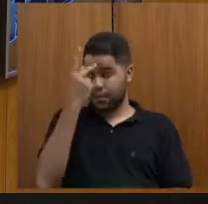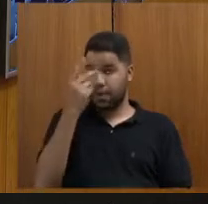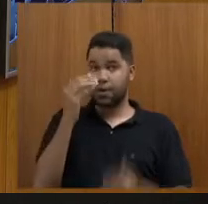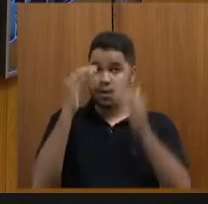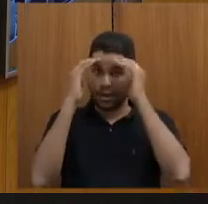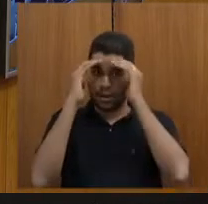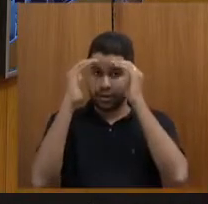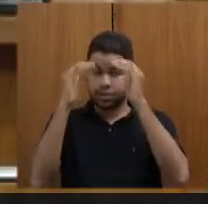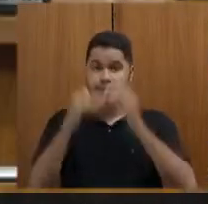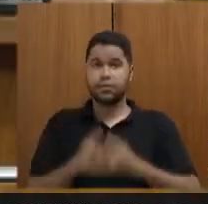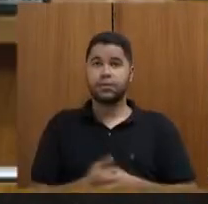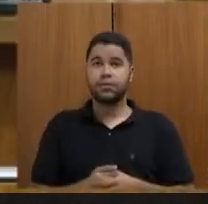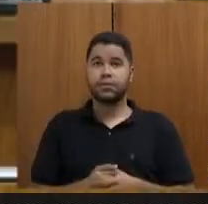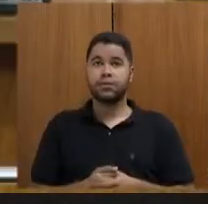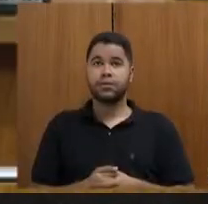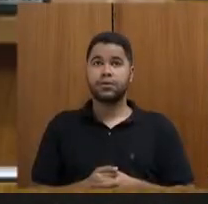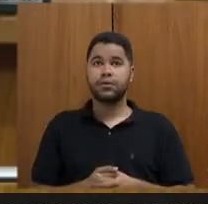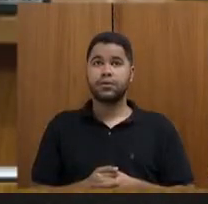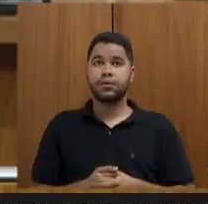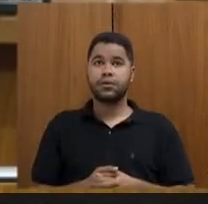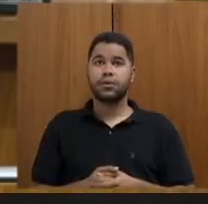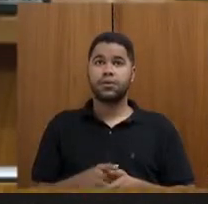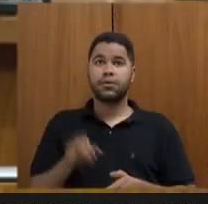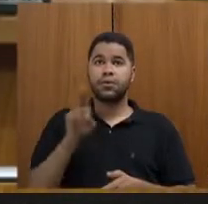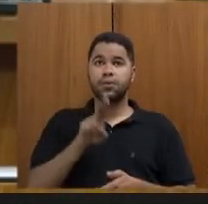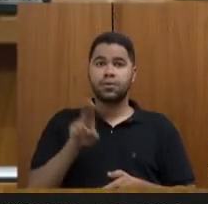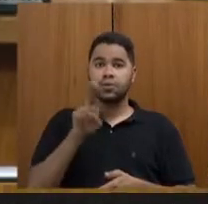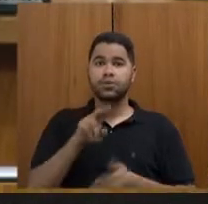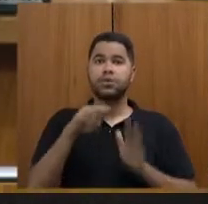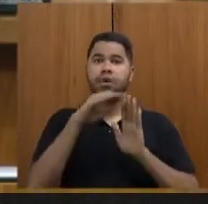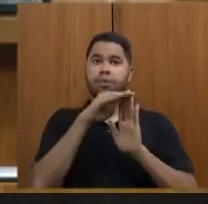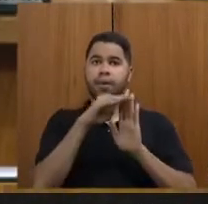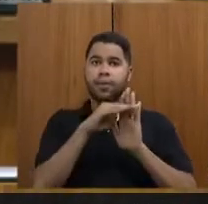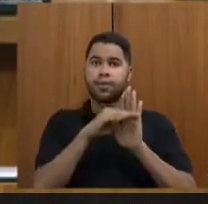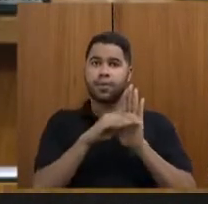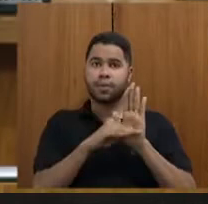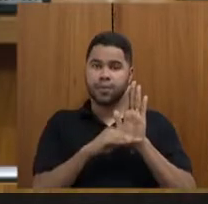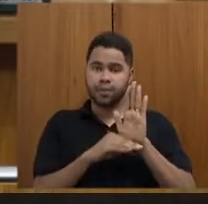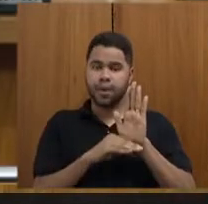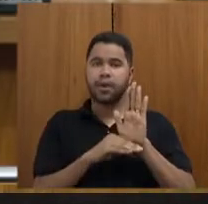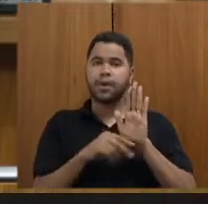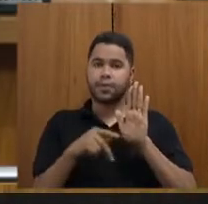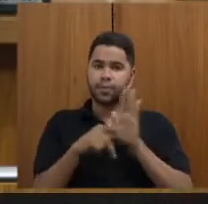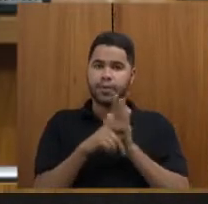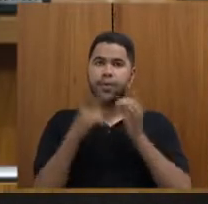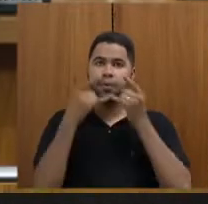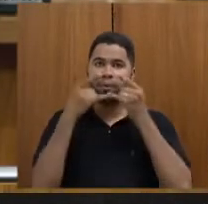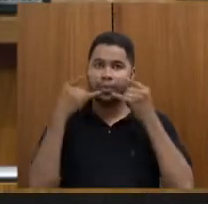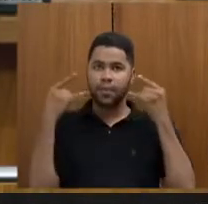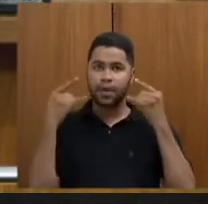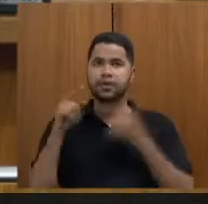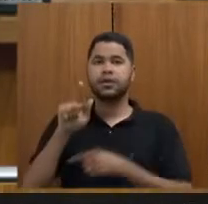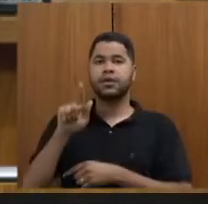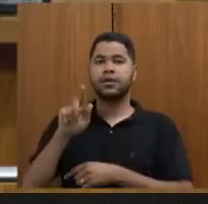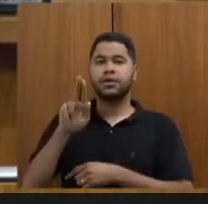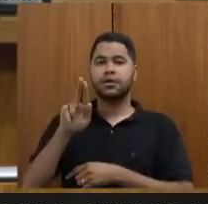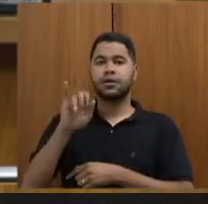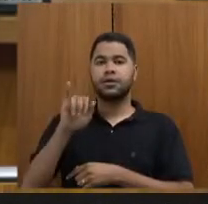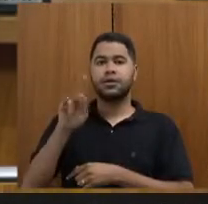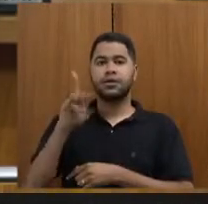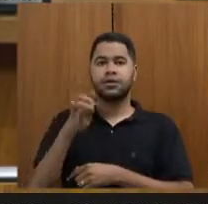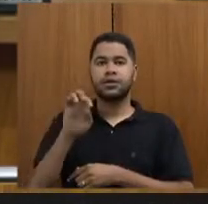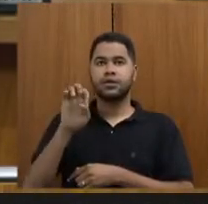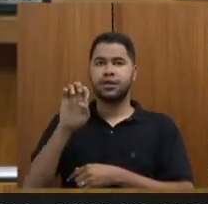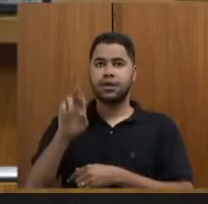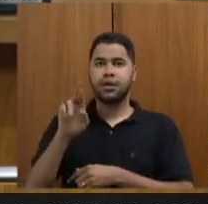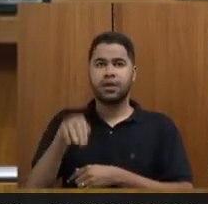senhora merece, que a senhora usou aí a questão do regimento, né, na questão da máscara do Guilherme, que a senhora não tenha